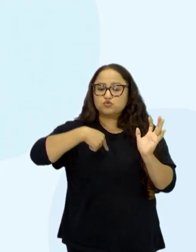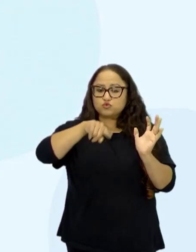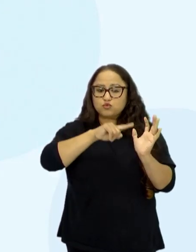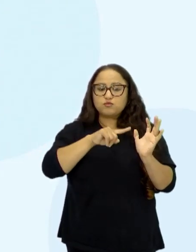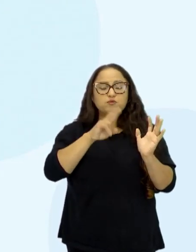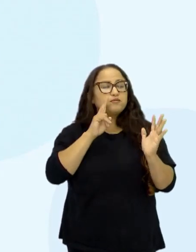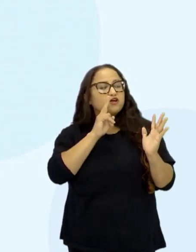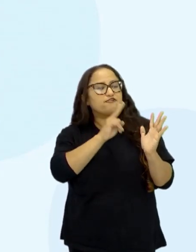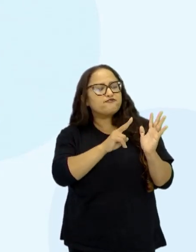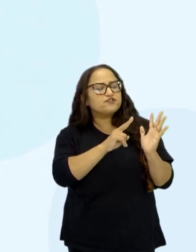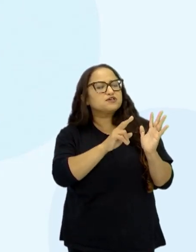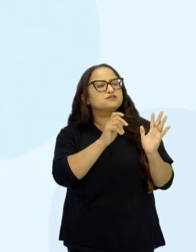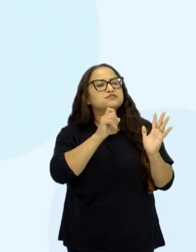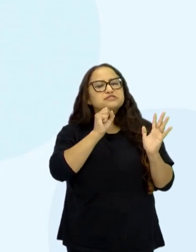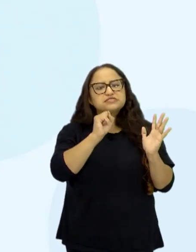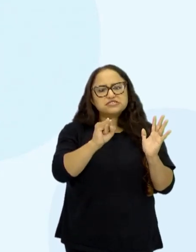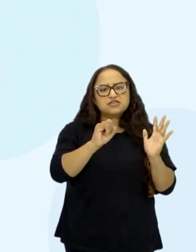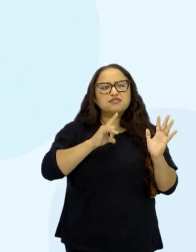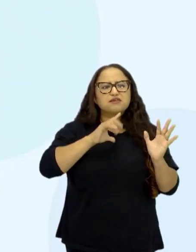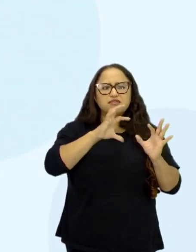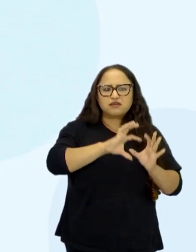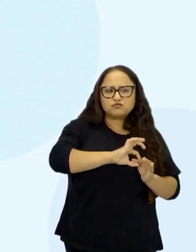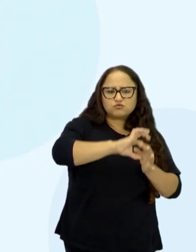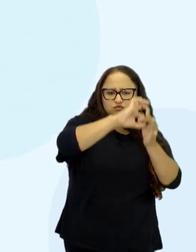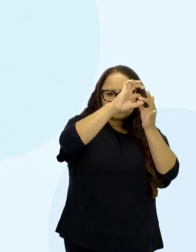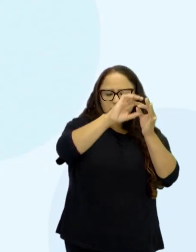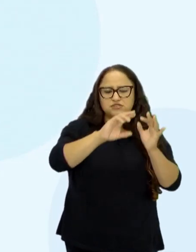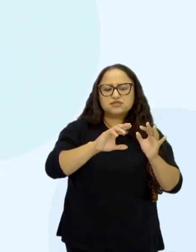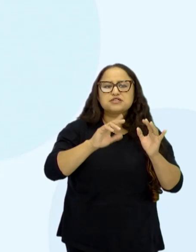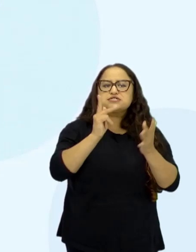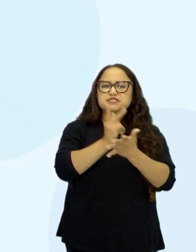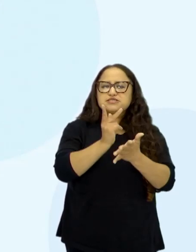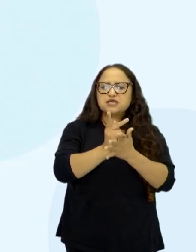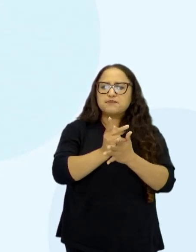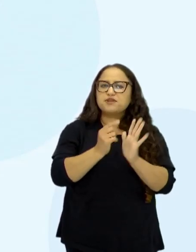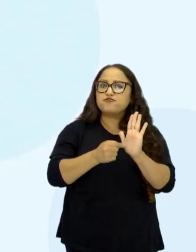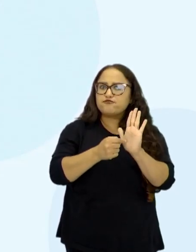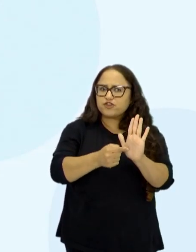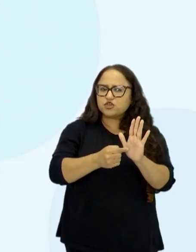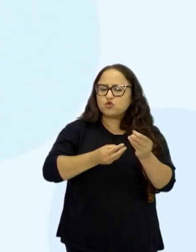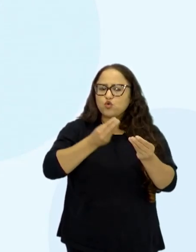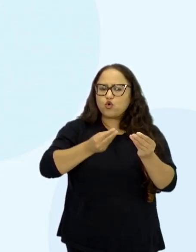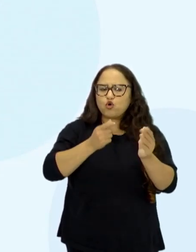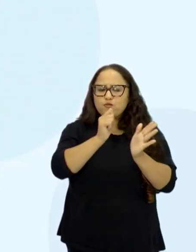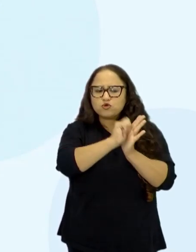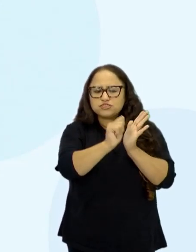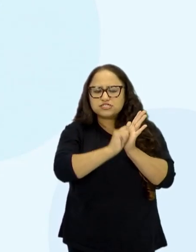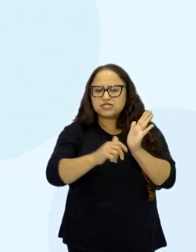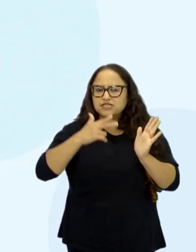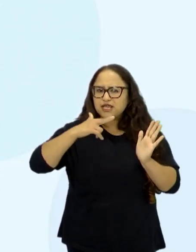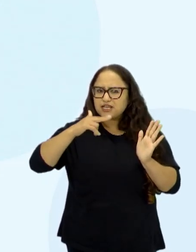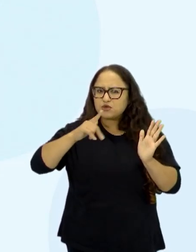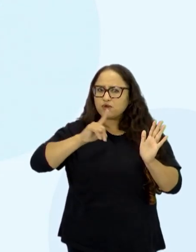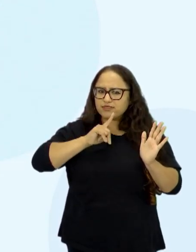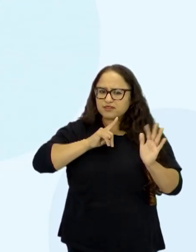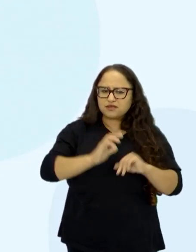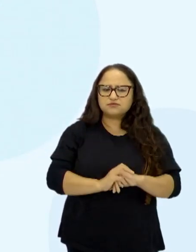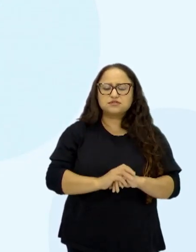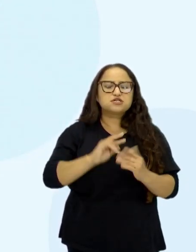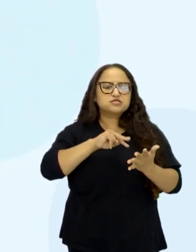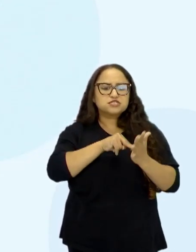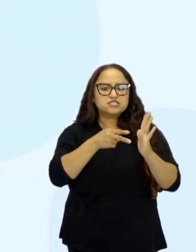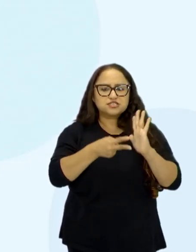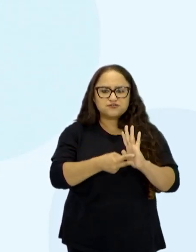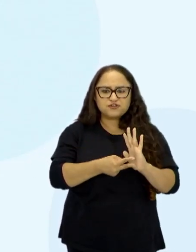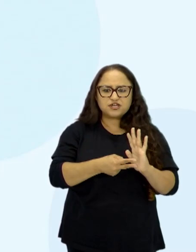correções ortográficas e de concordância, obedecendo às convenções da língua escrita. Verificar se os efeitos de sentido decorrentes do